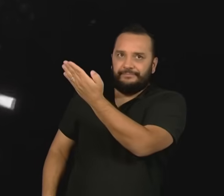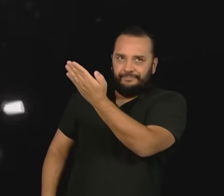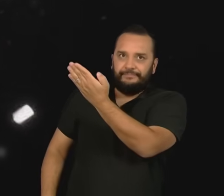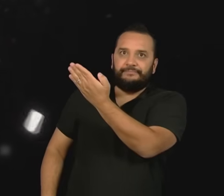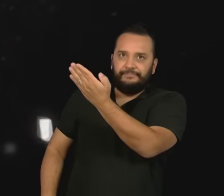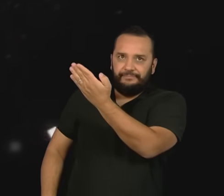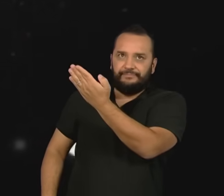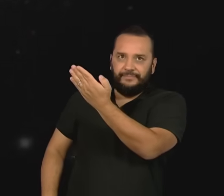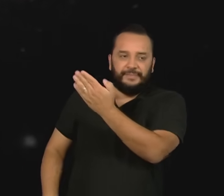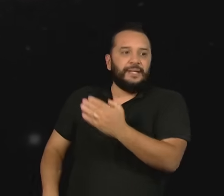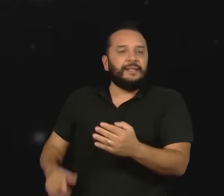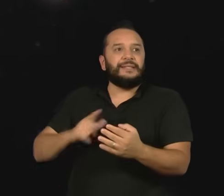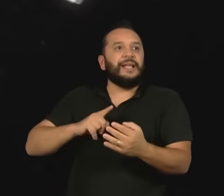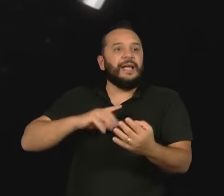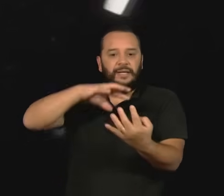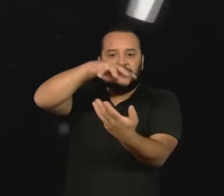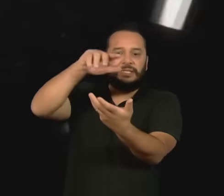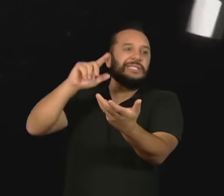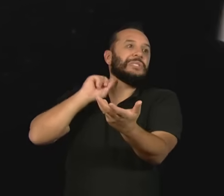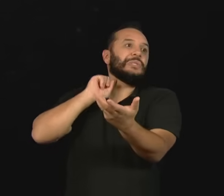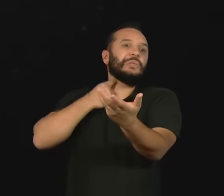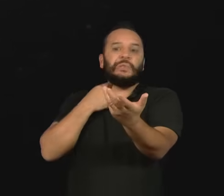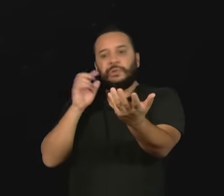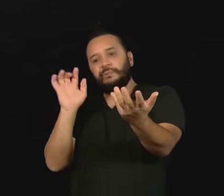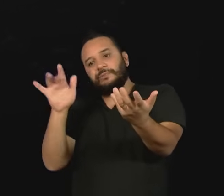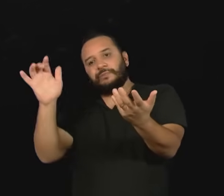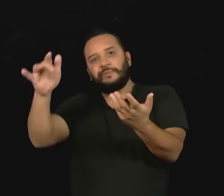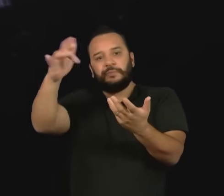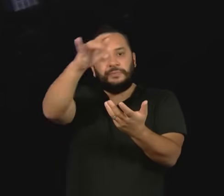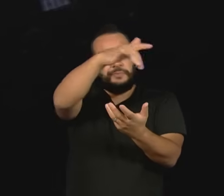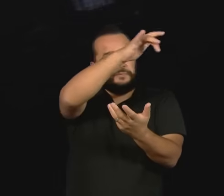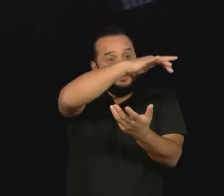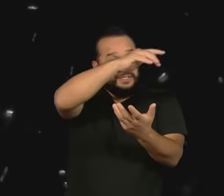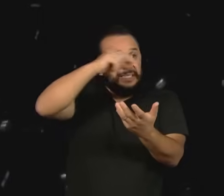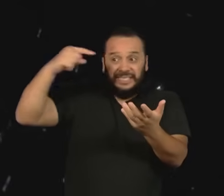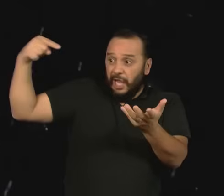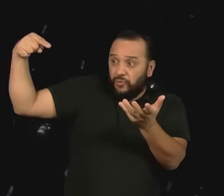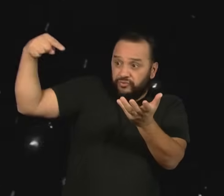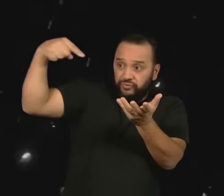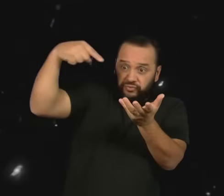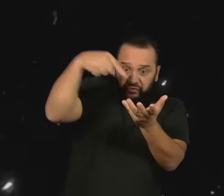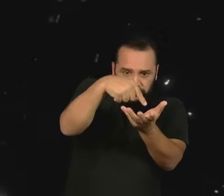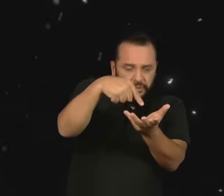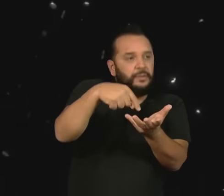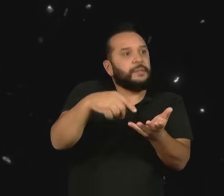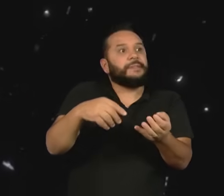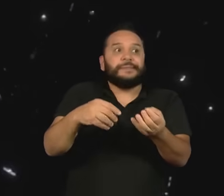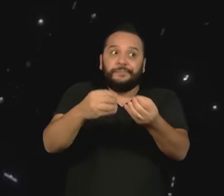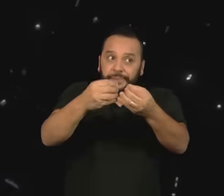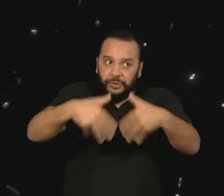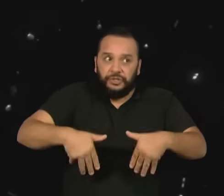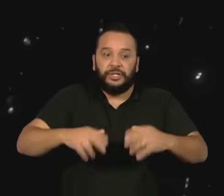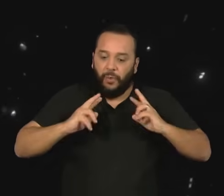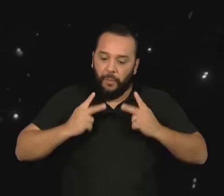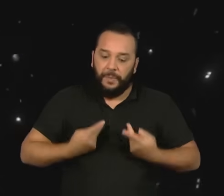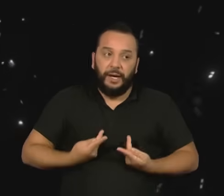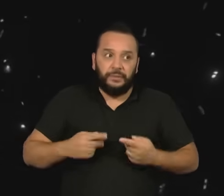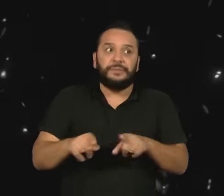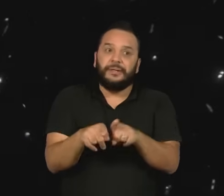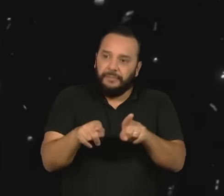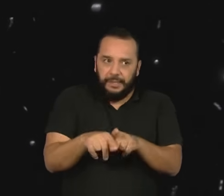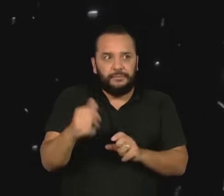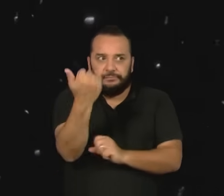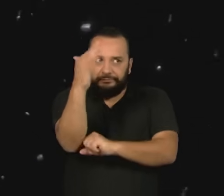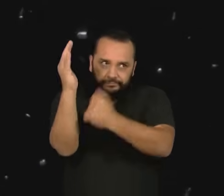Além de poluir, alguns tipos de lixo espacial, quando caem na Terra, podem prejudicar a saúde humana e do meio